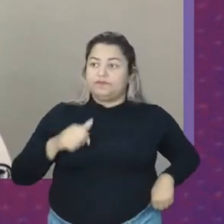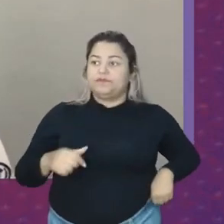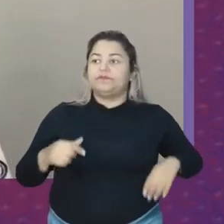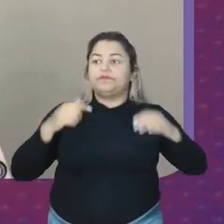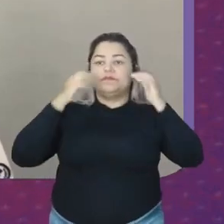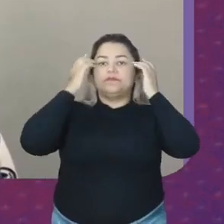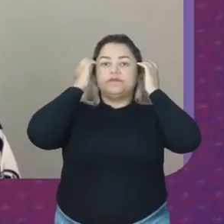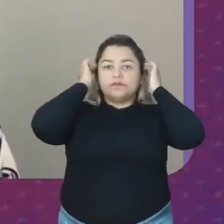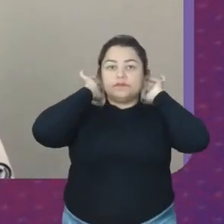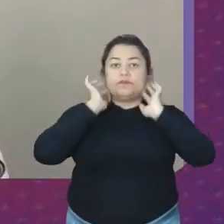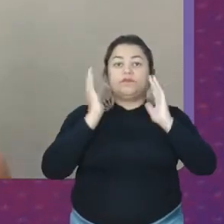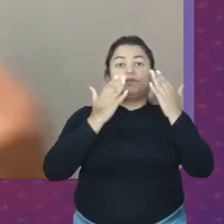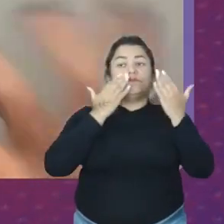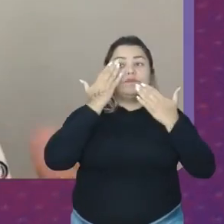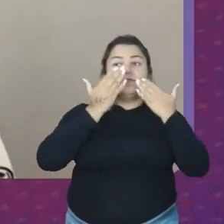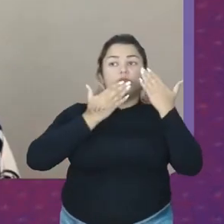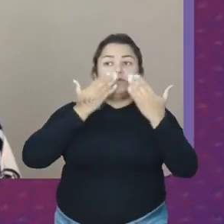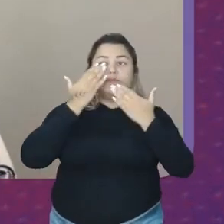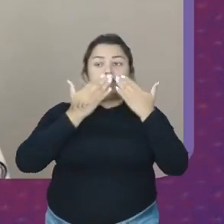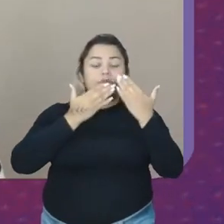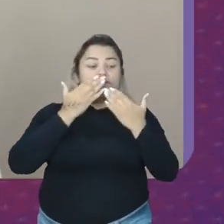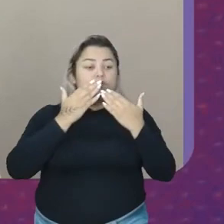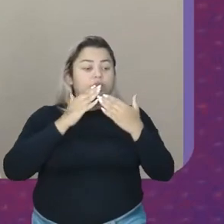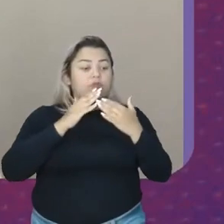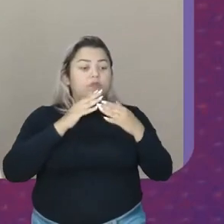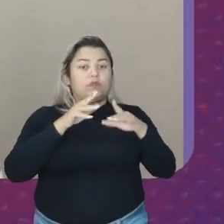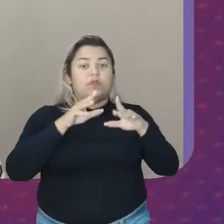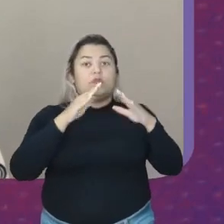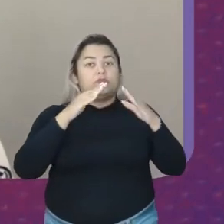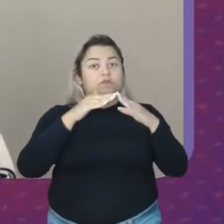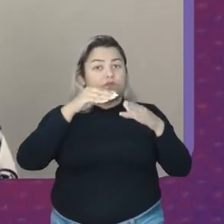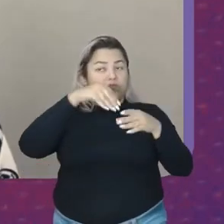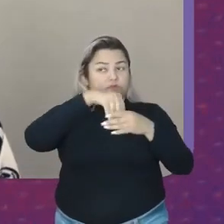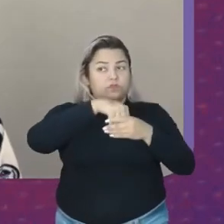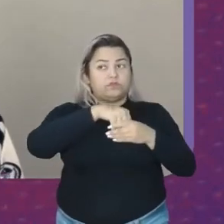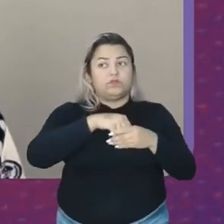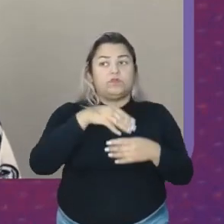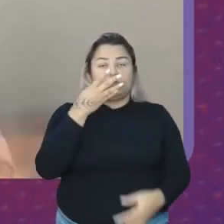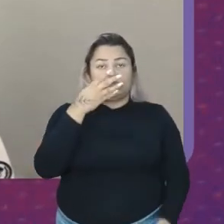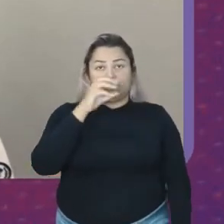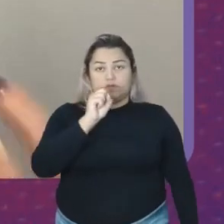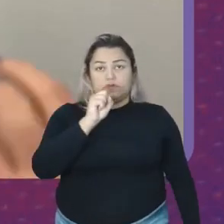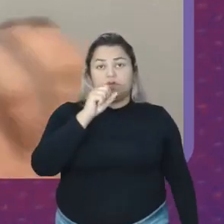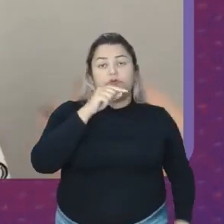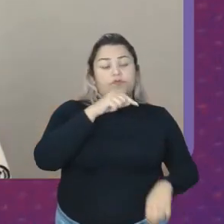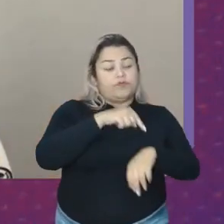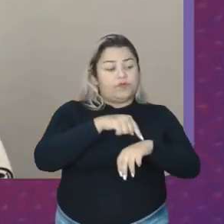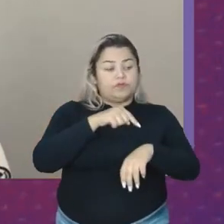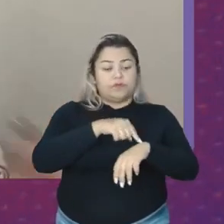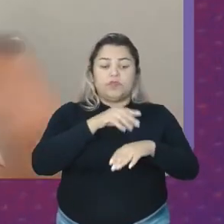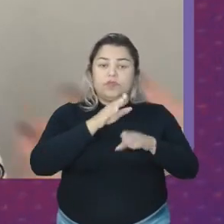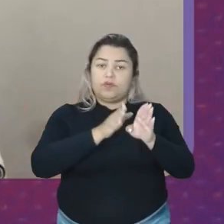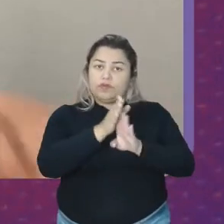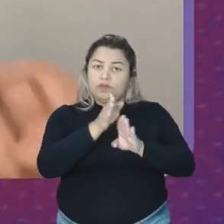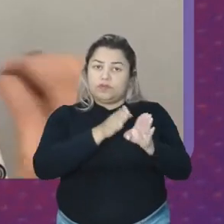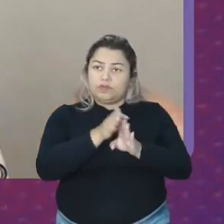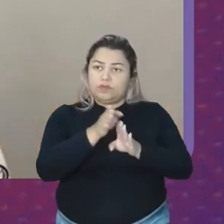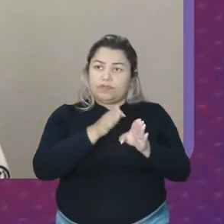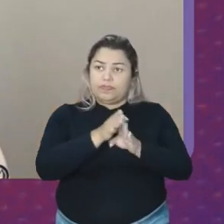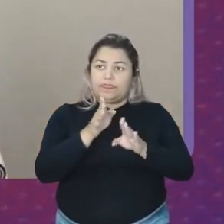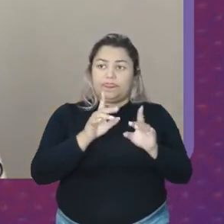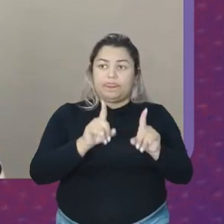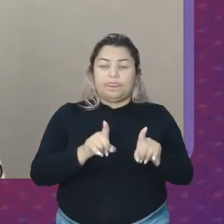atendimento social, psicológico, o abrigamento por até 48 horas, vai ser orientada na área